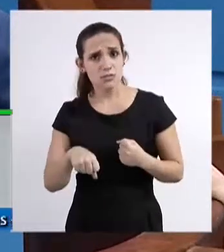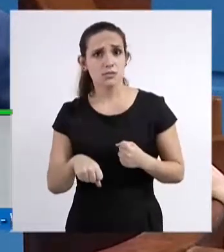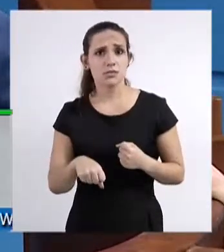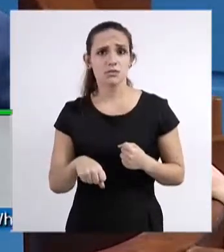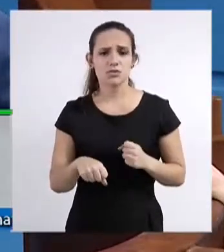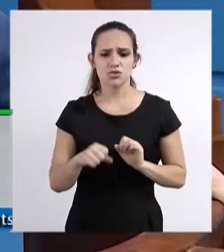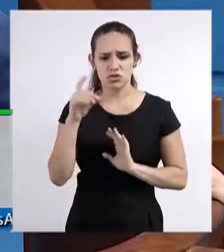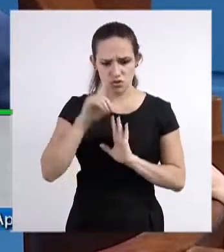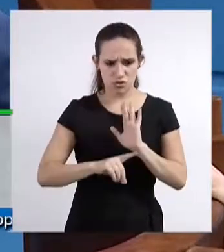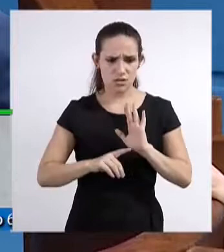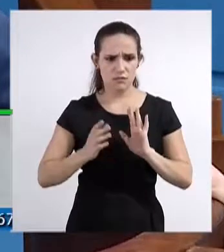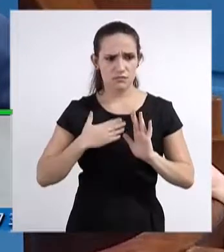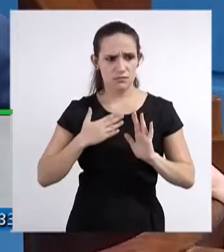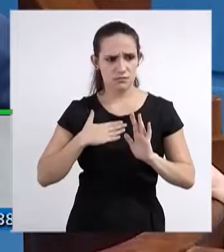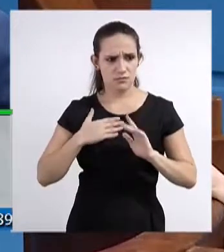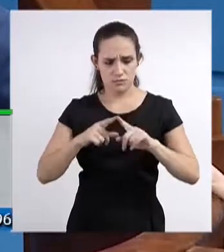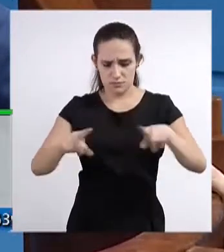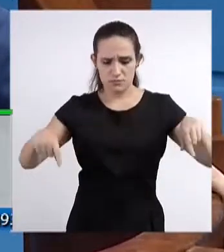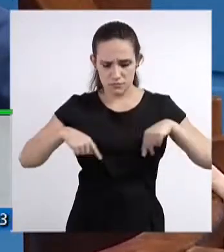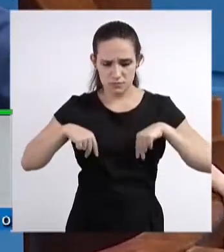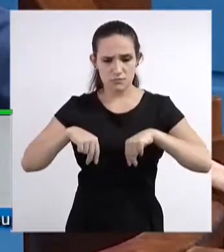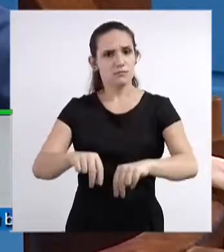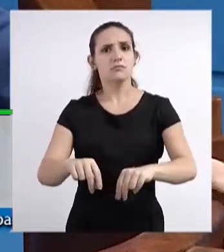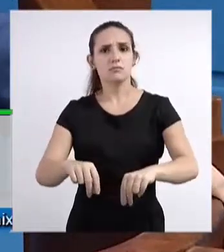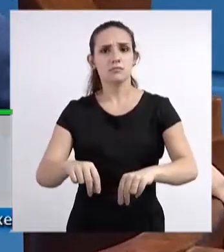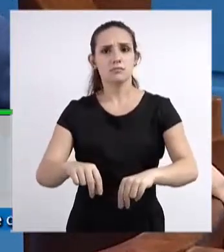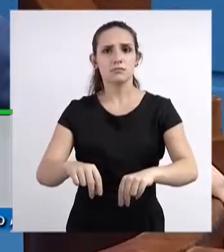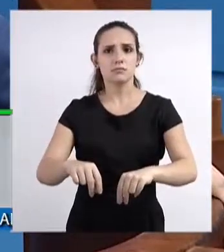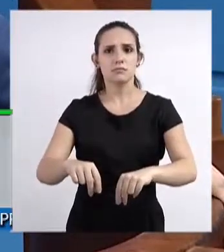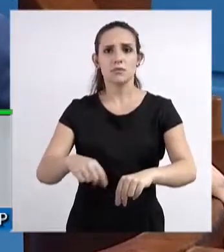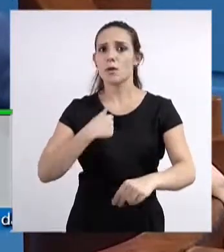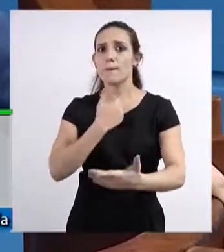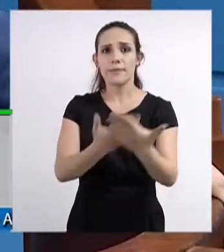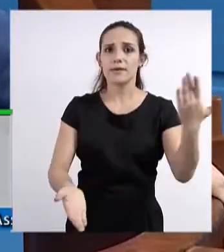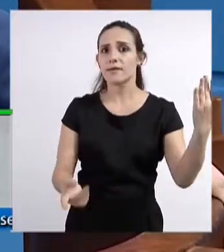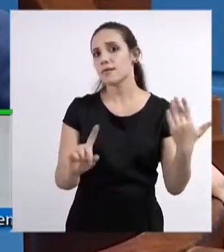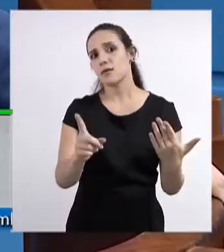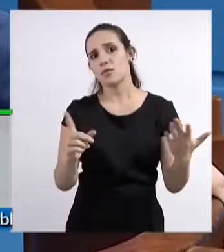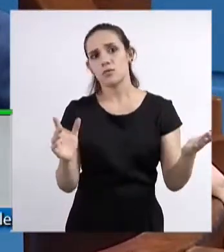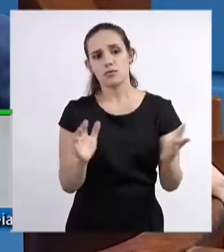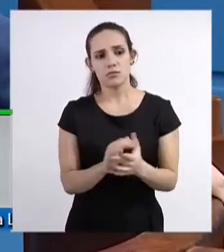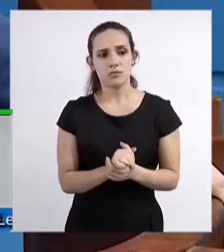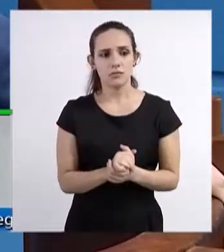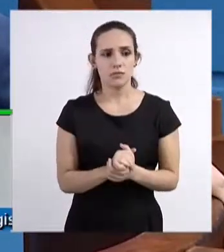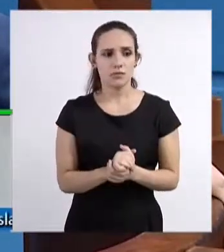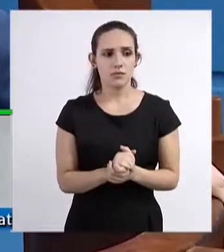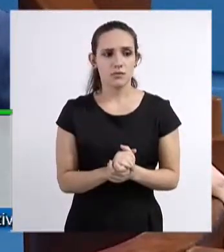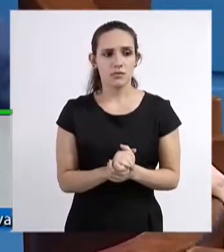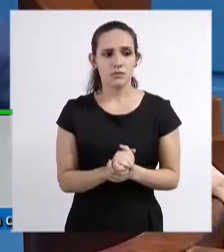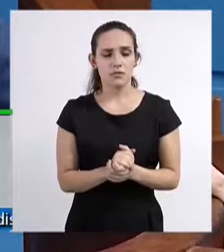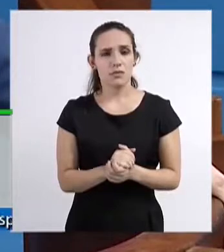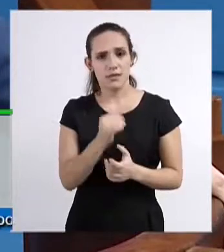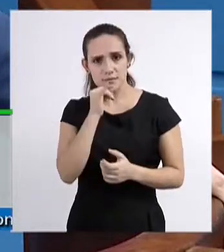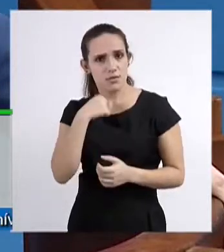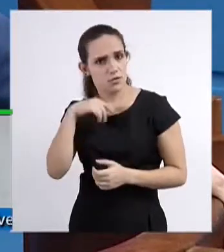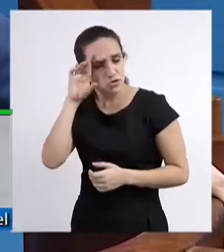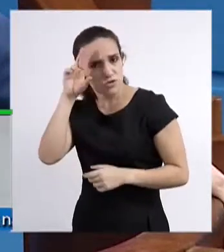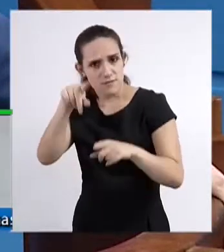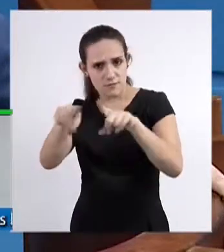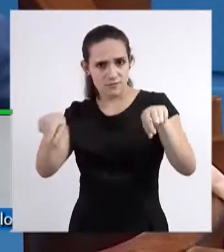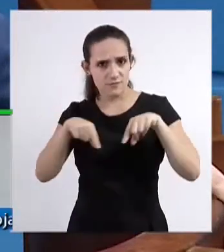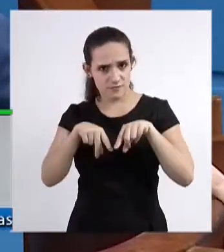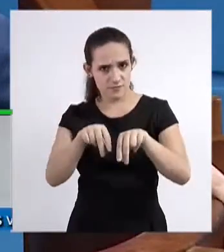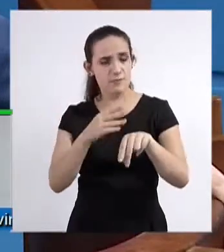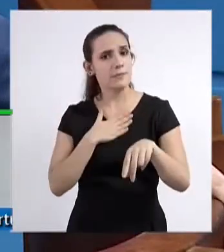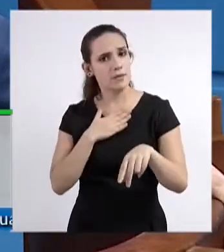de propriedade seja algo inalienável. O produtor, o cidadão de bem tem que